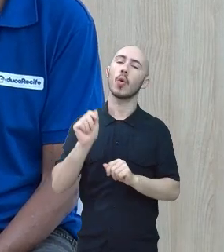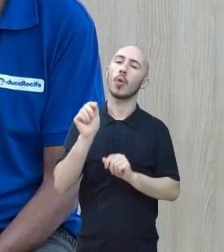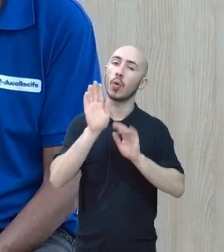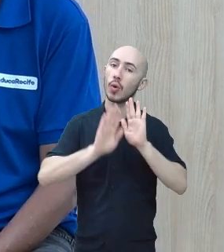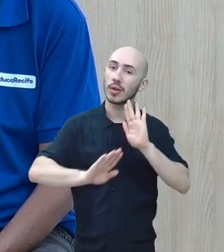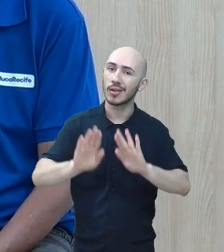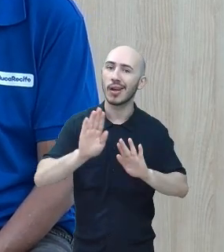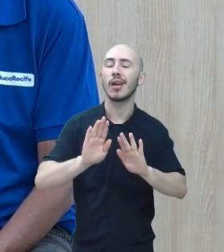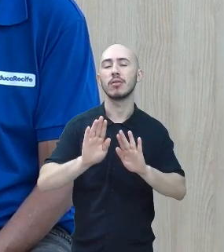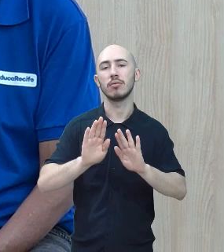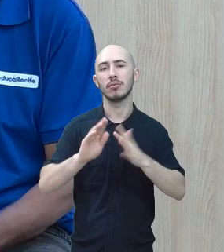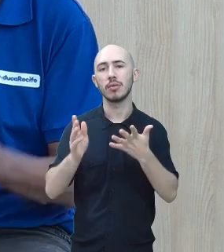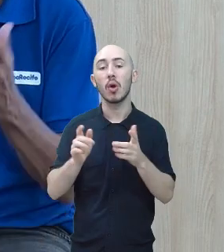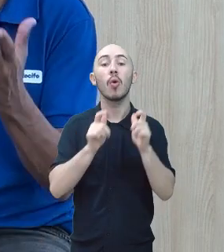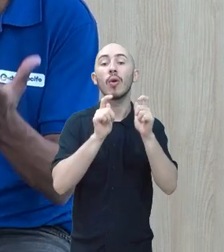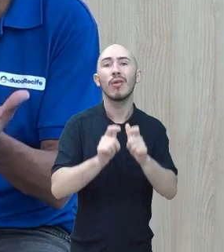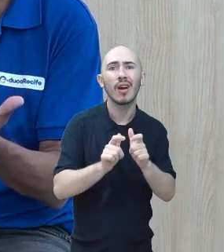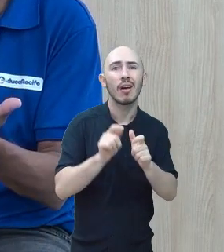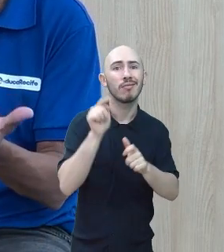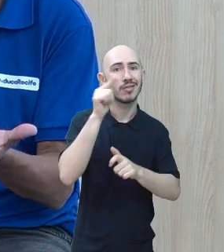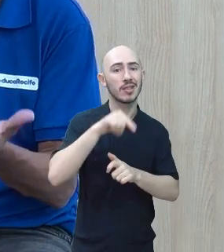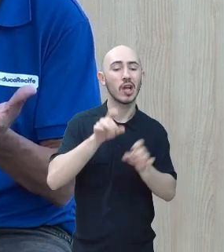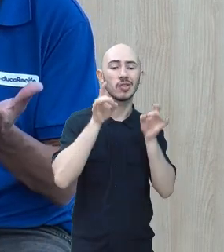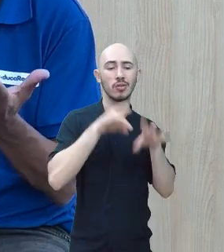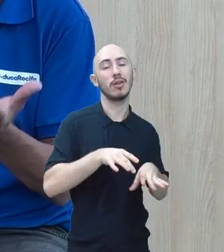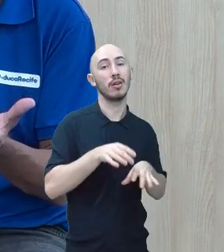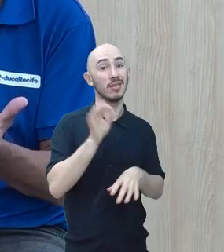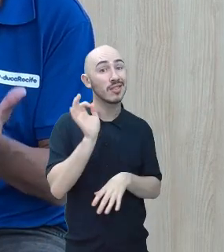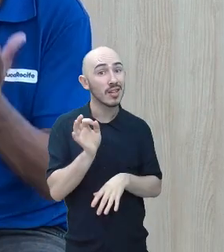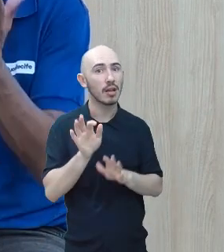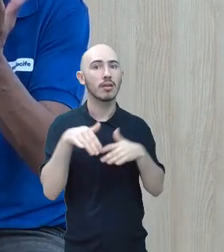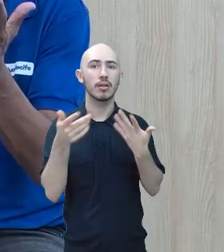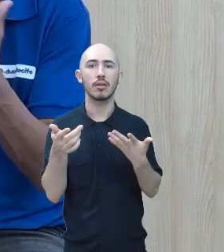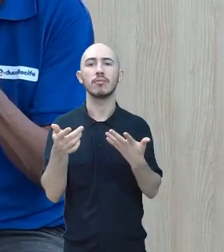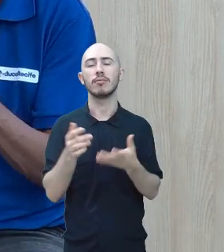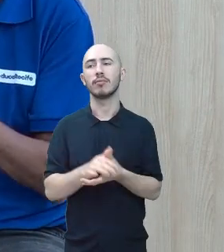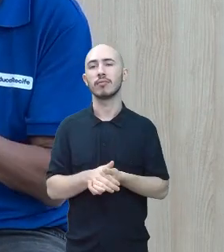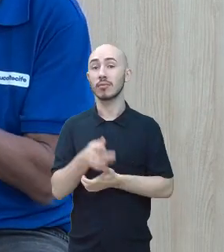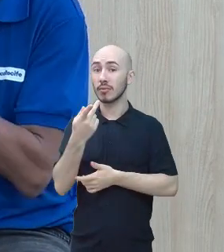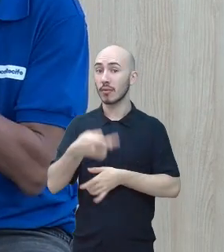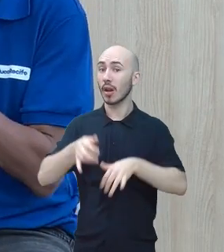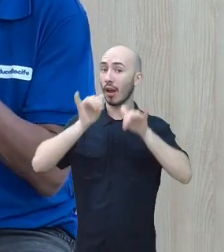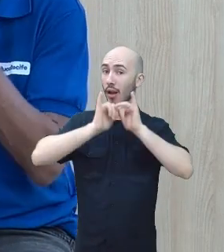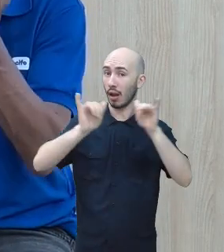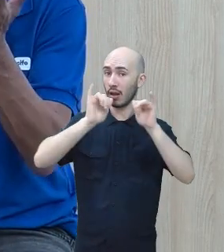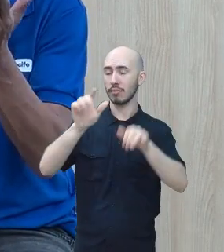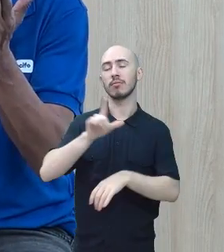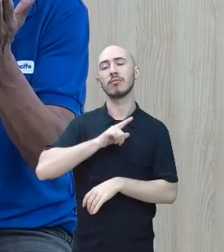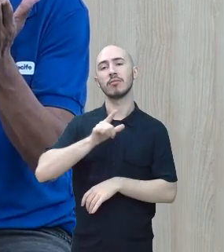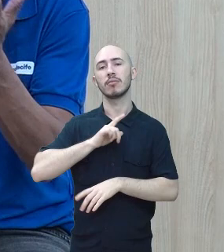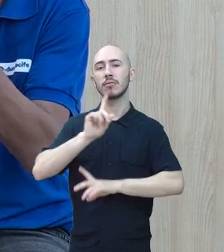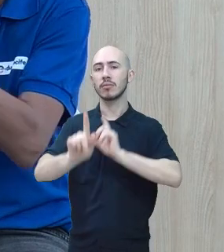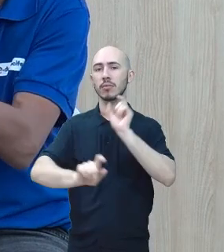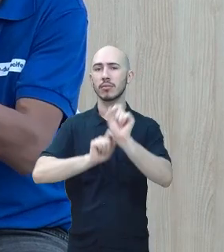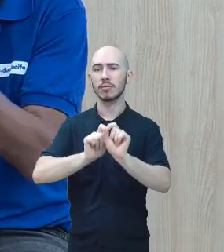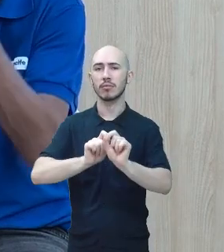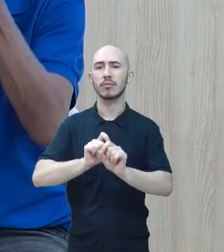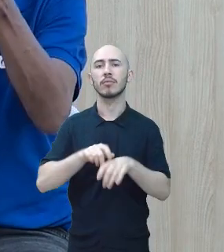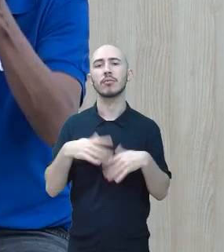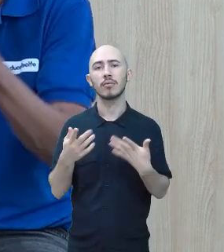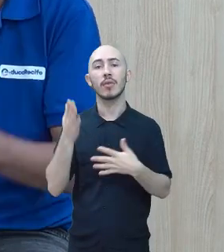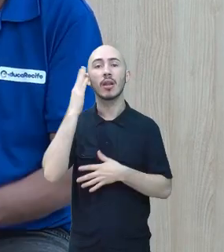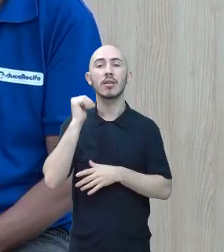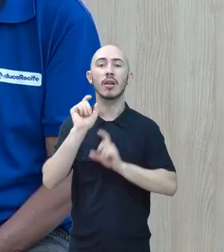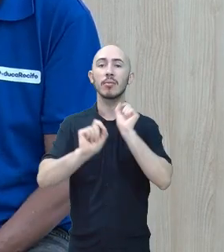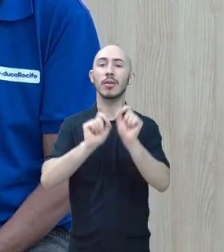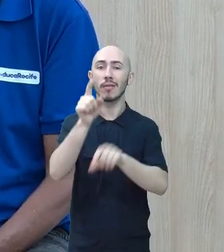você está descartando ele. A questão das campanhas que estão surgindo aqui, não sei se você sabe, Vanessa sabe, mas não sei se